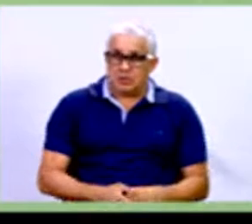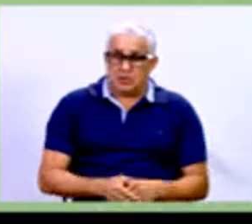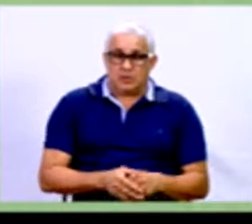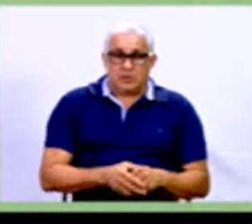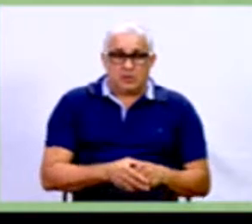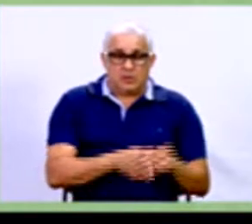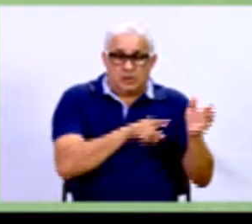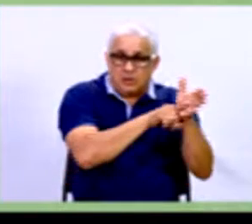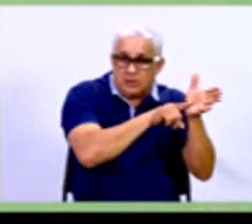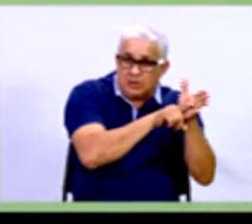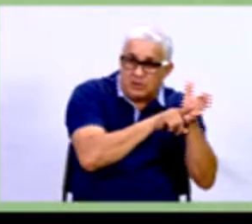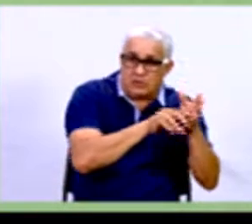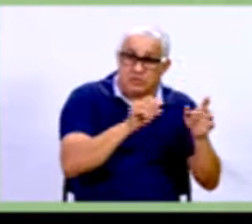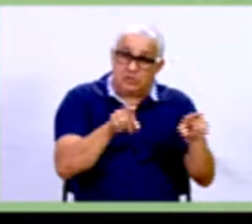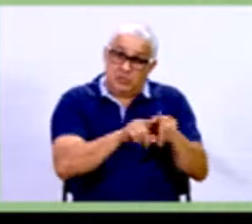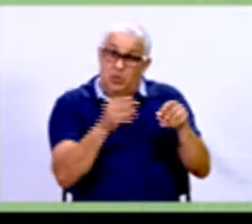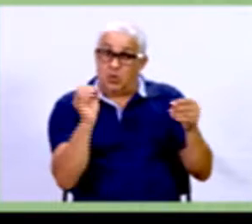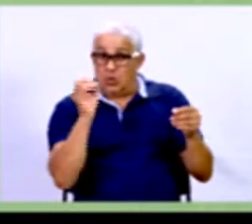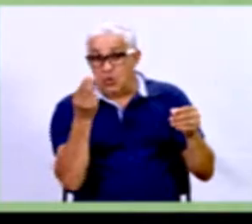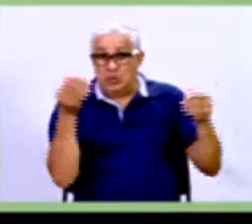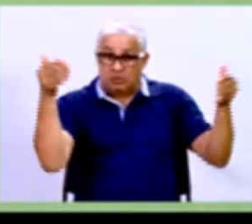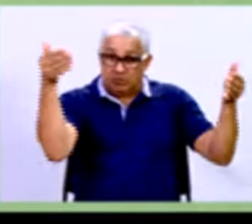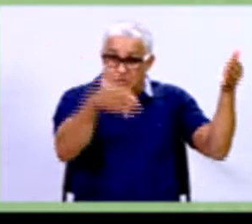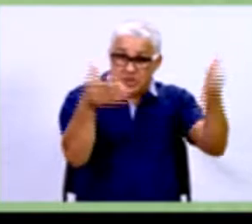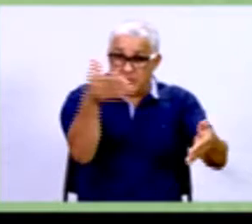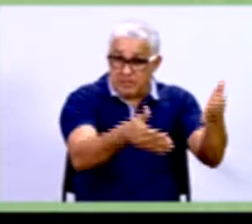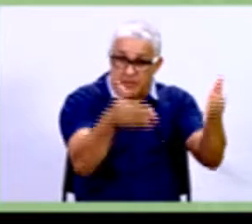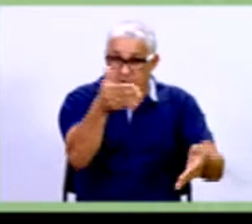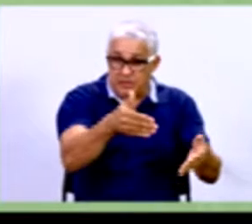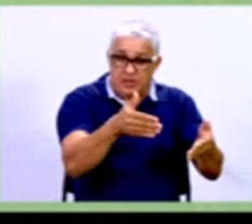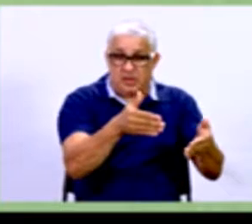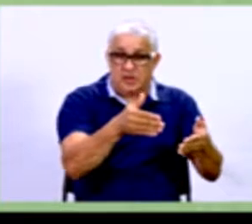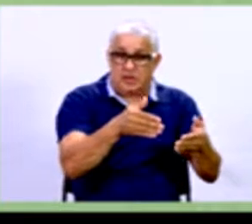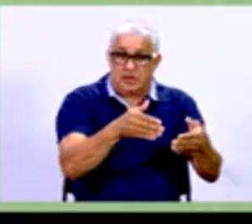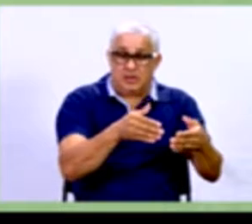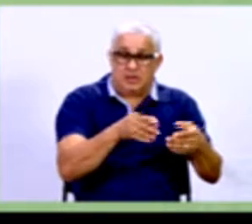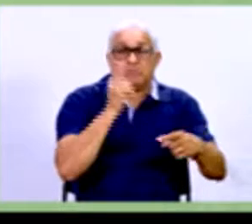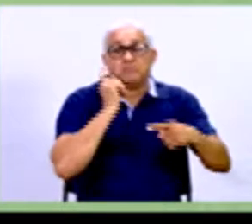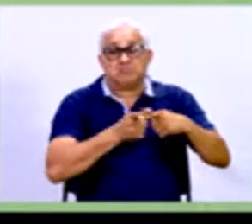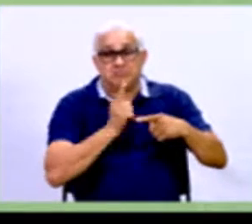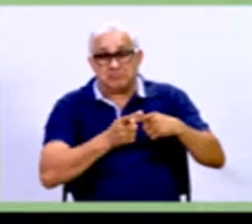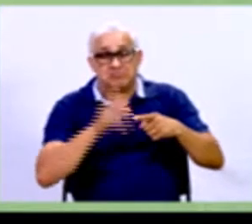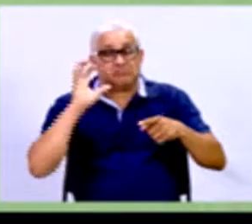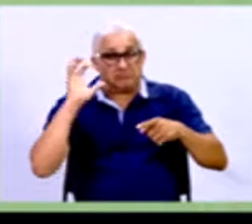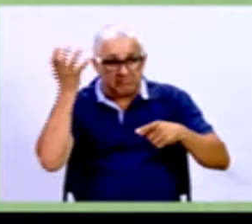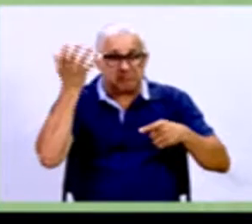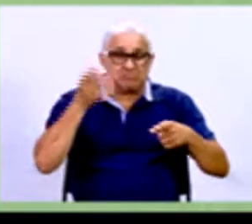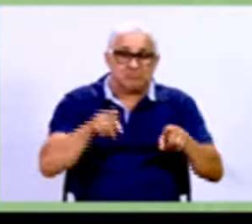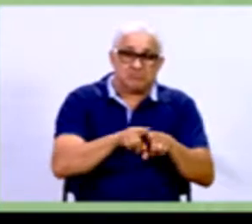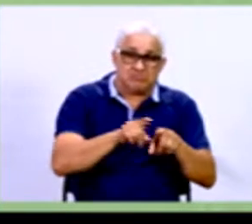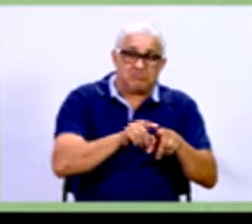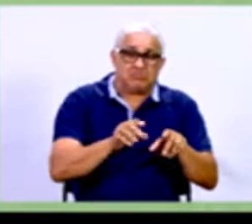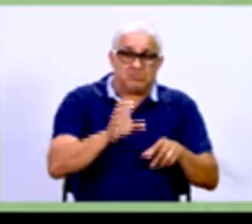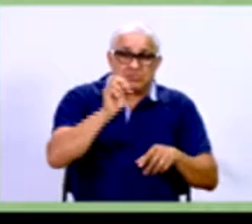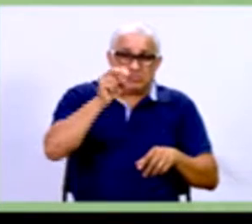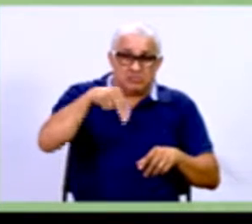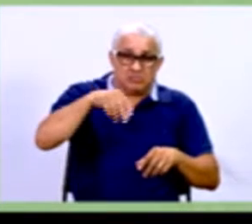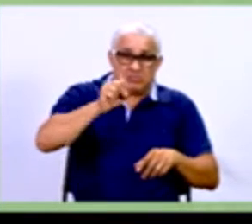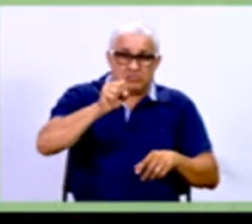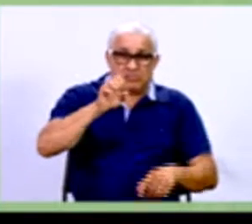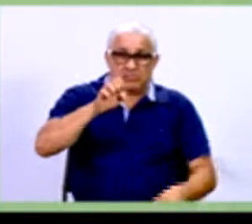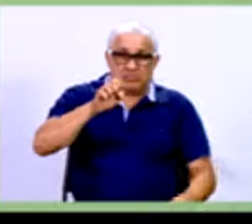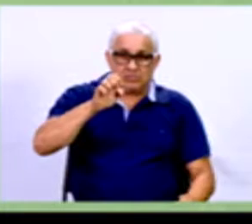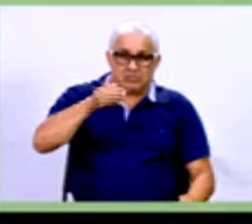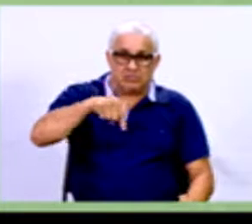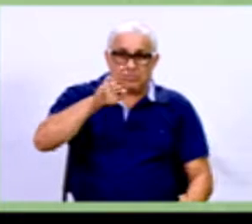investigar ou participar com o SESMIT da investigação das causas, circunstâncias e consequências dos acidentes e das